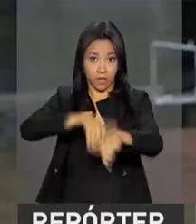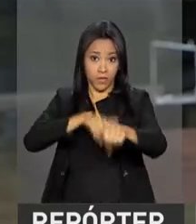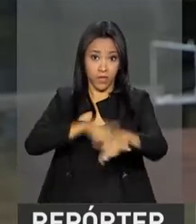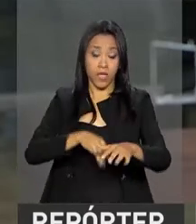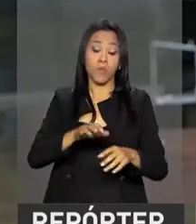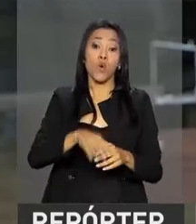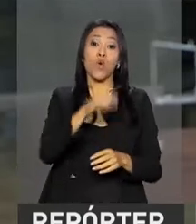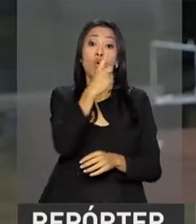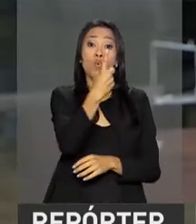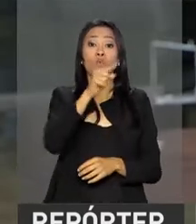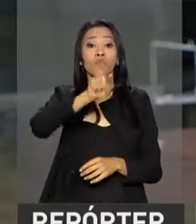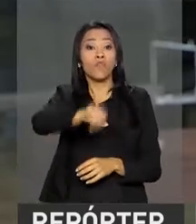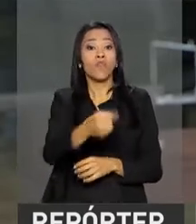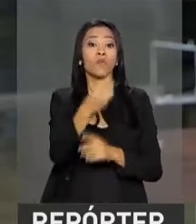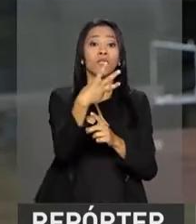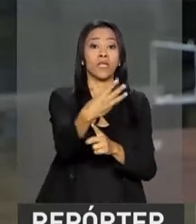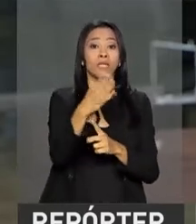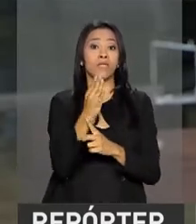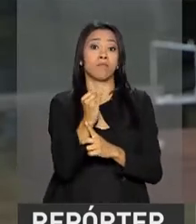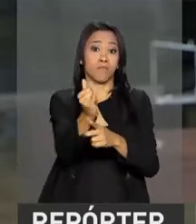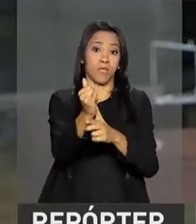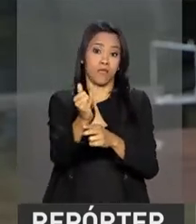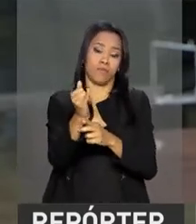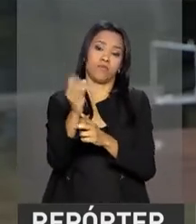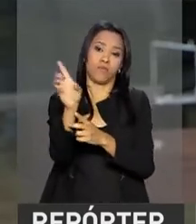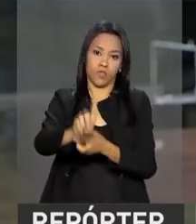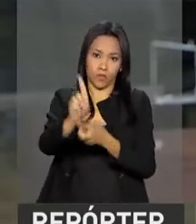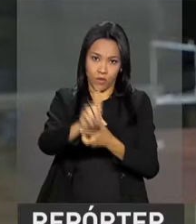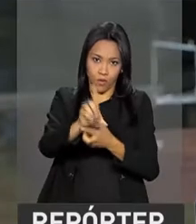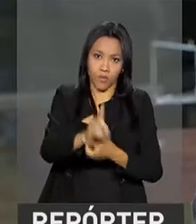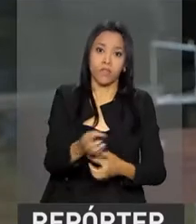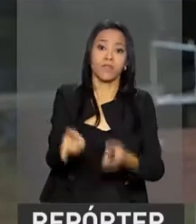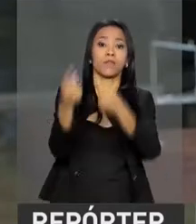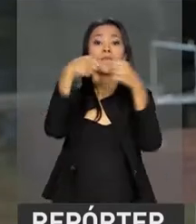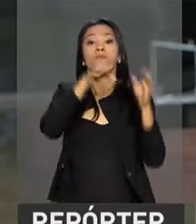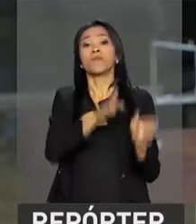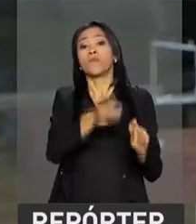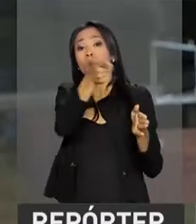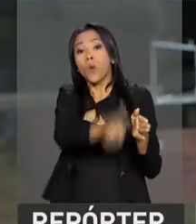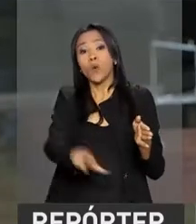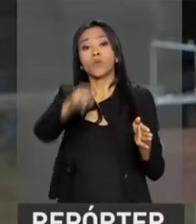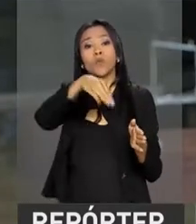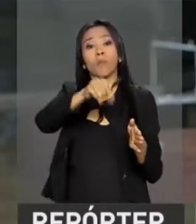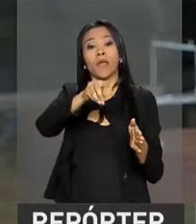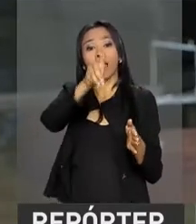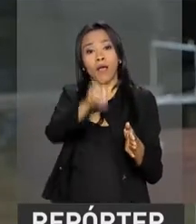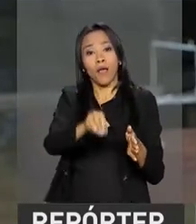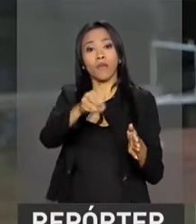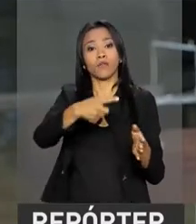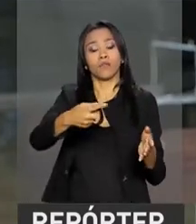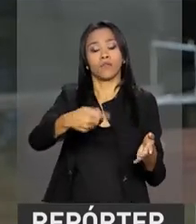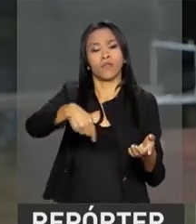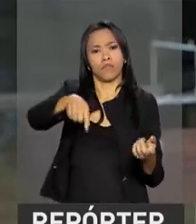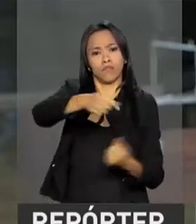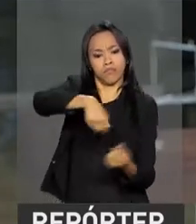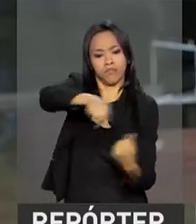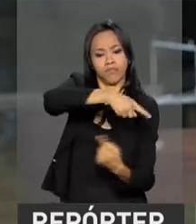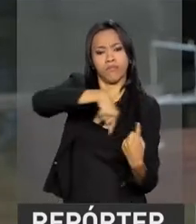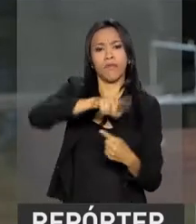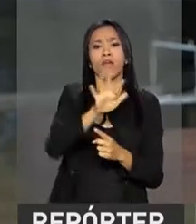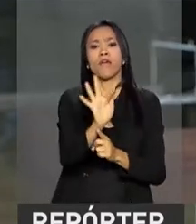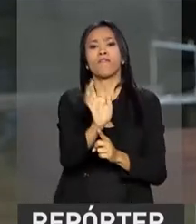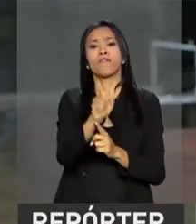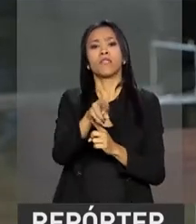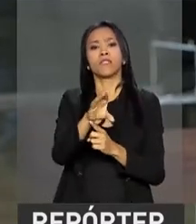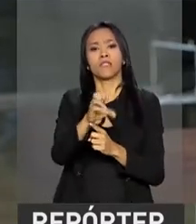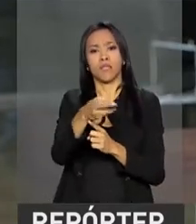bilhão de dólares. Além disso, também o mercado financeiro, ele aumentou a estimativa de crescimento, a projeção de